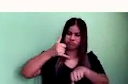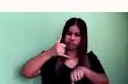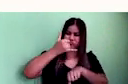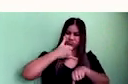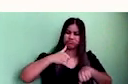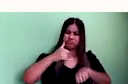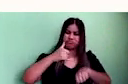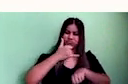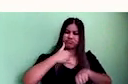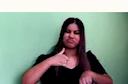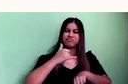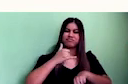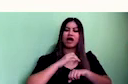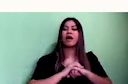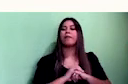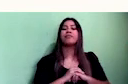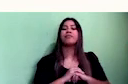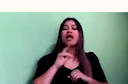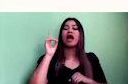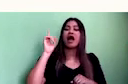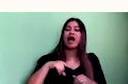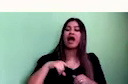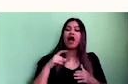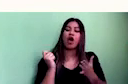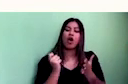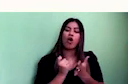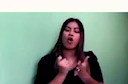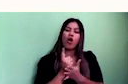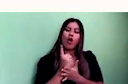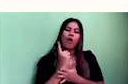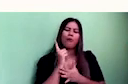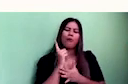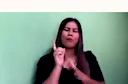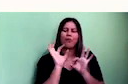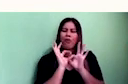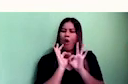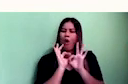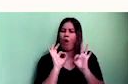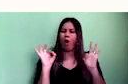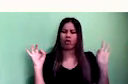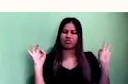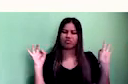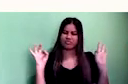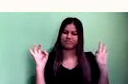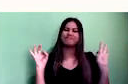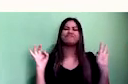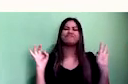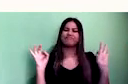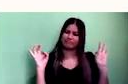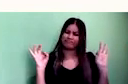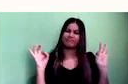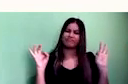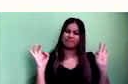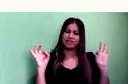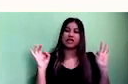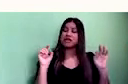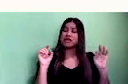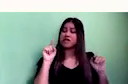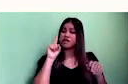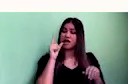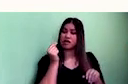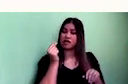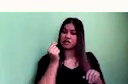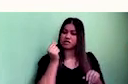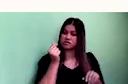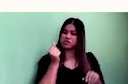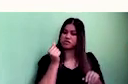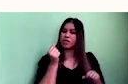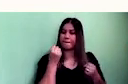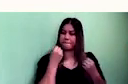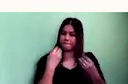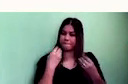usaram aromaterapia costuma comprar e achar ótimo, e tem um custo-benefício muito bom, e ele ajuda a relaxar, a